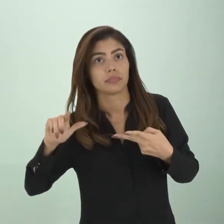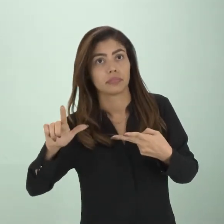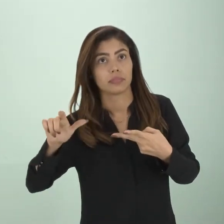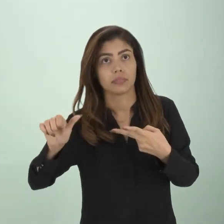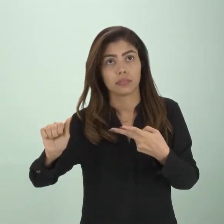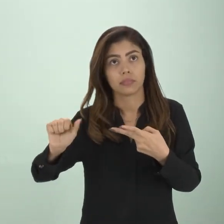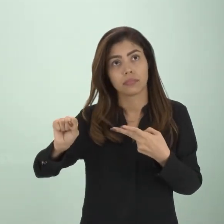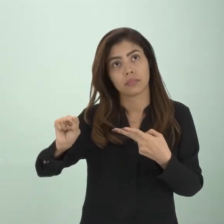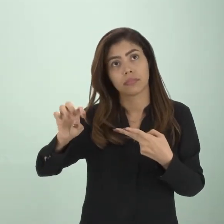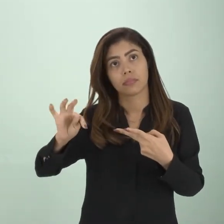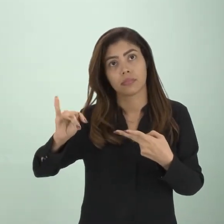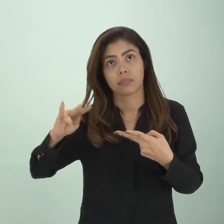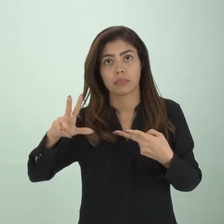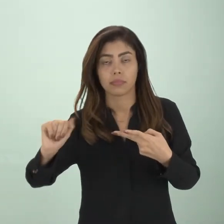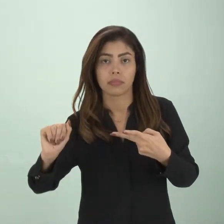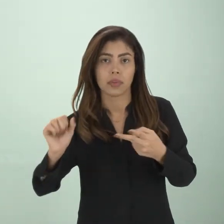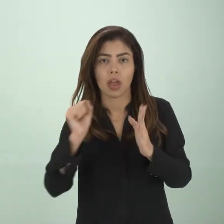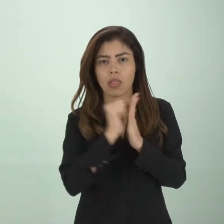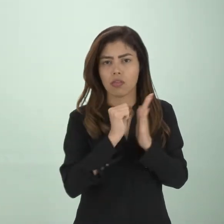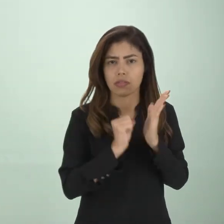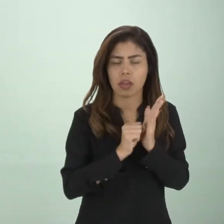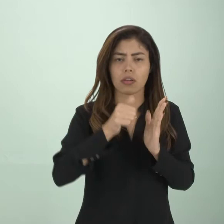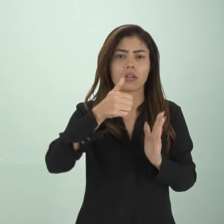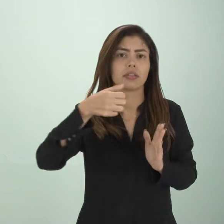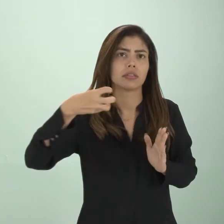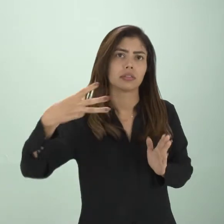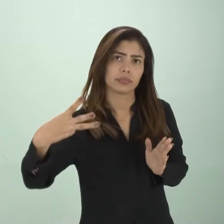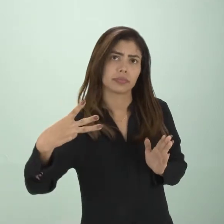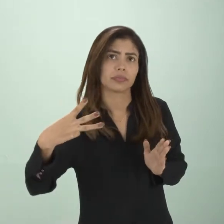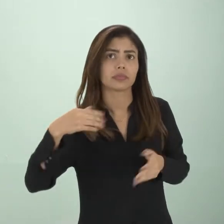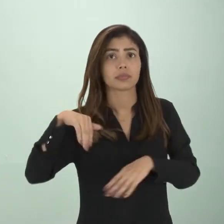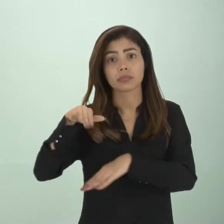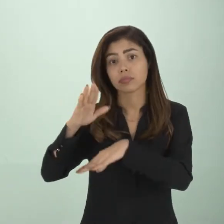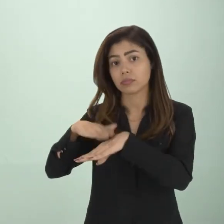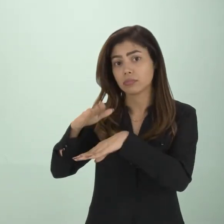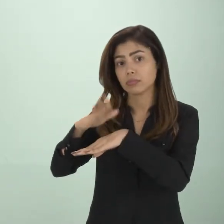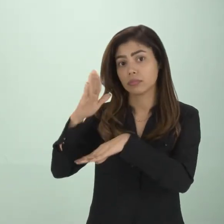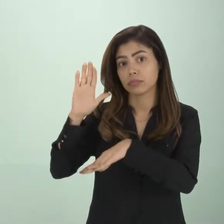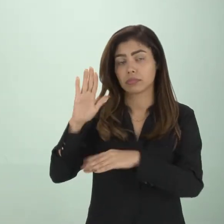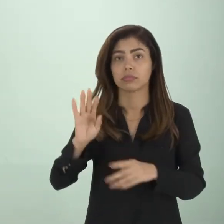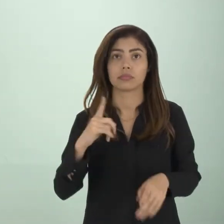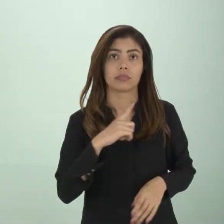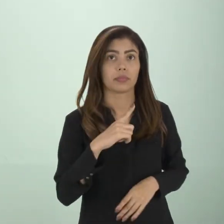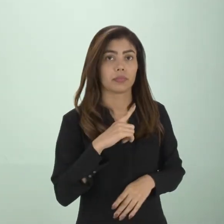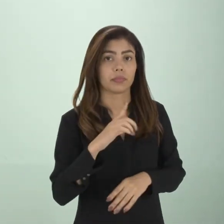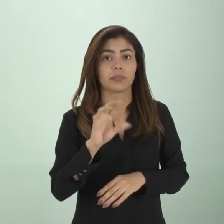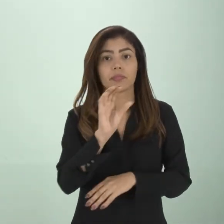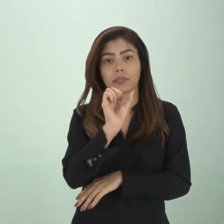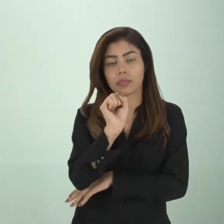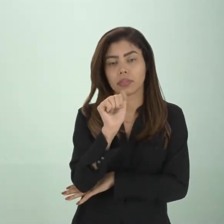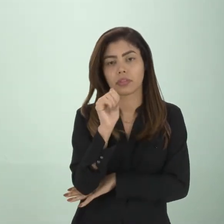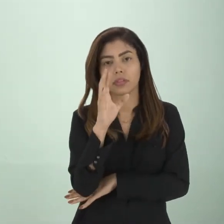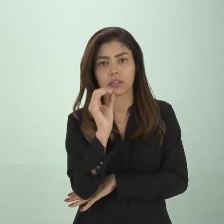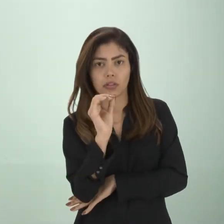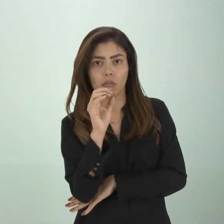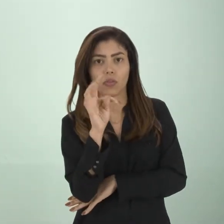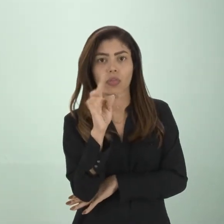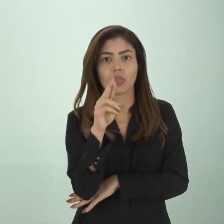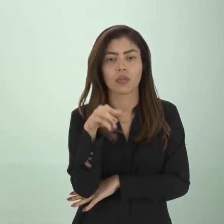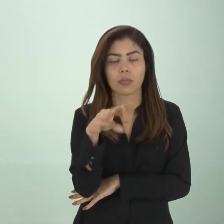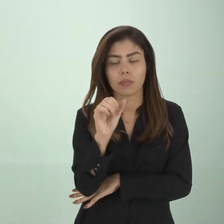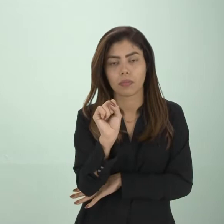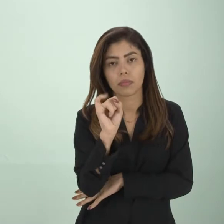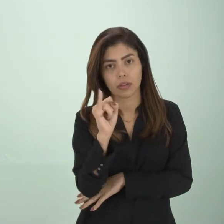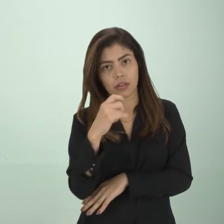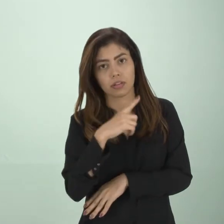século XIII, nós temos aí o maior expoente da escolástica, São Tomás de Aquino, que